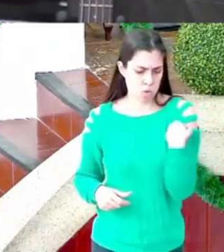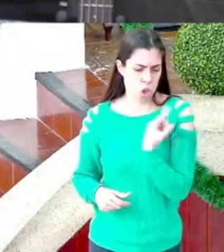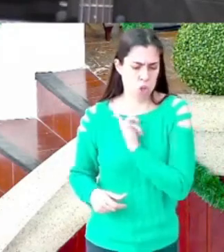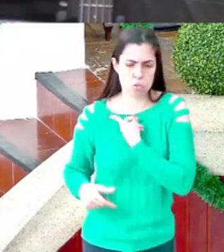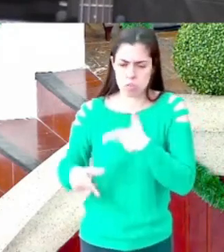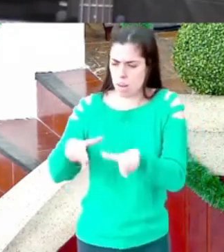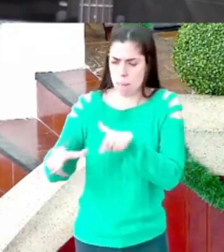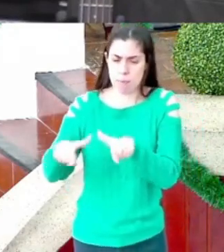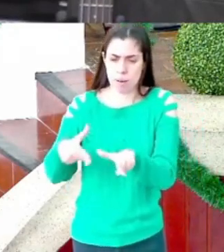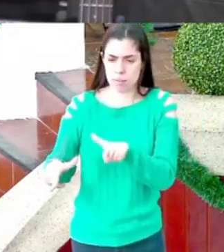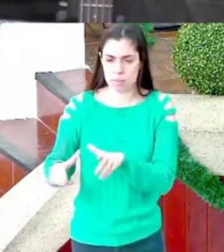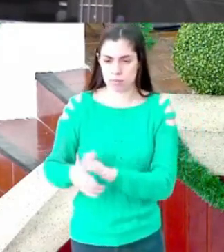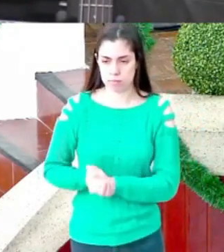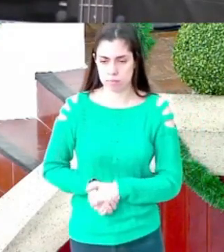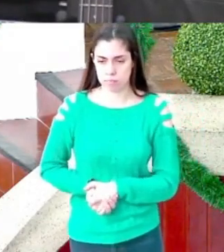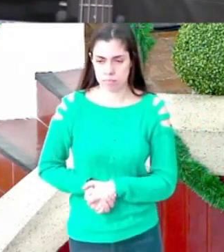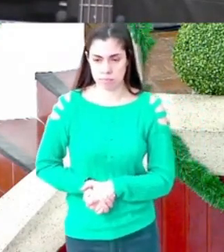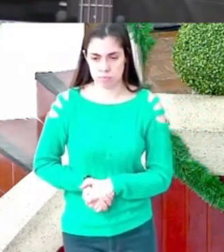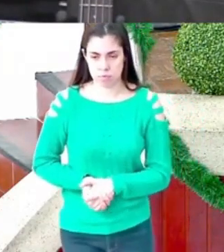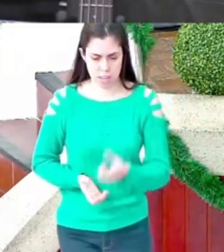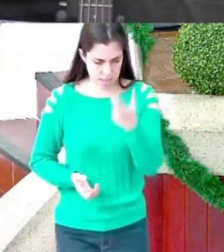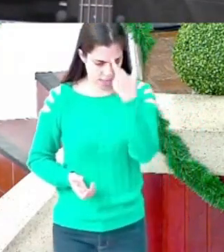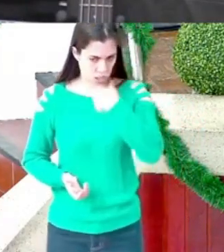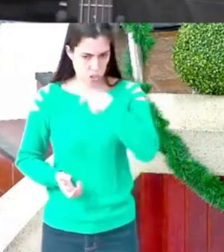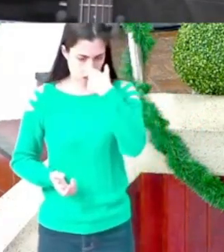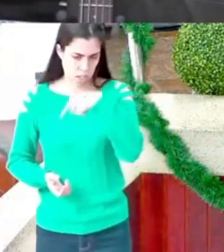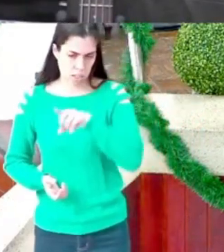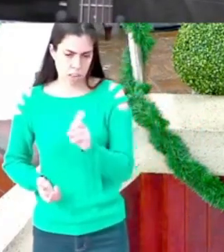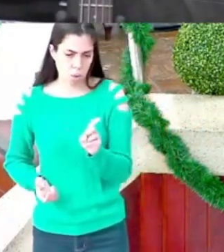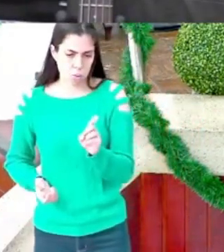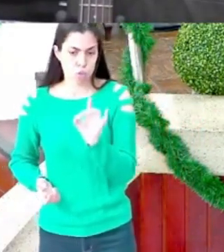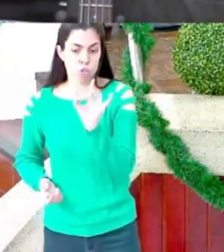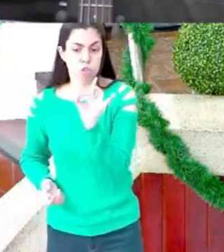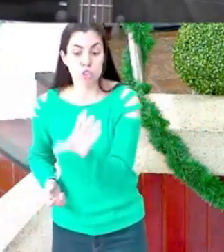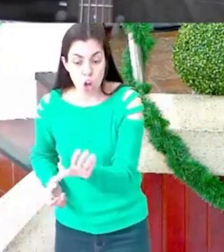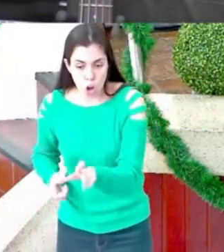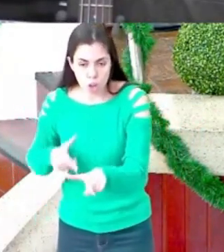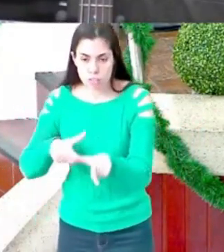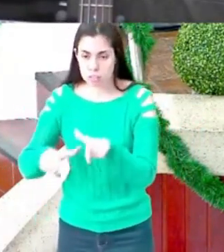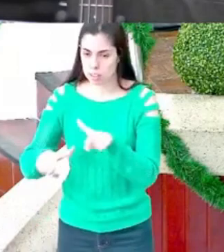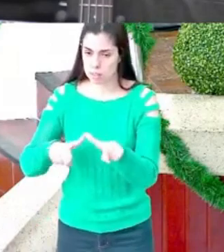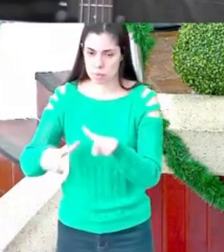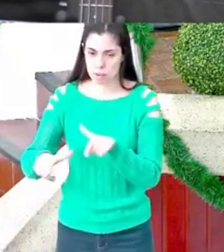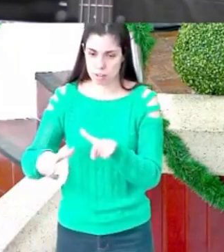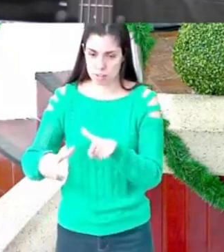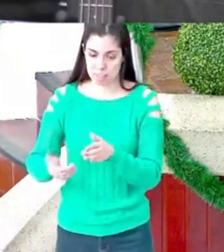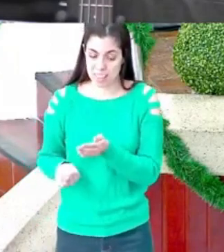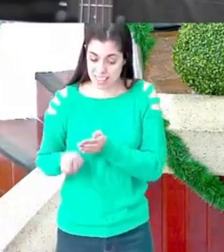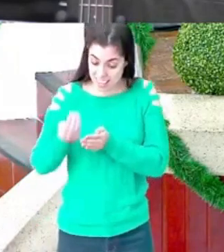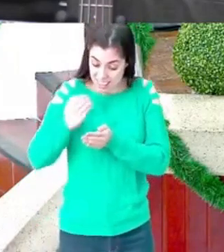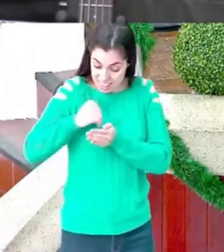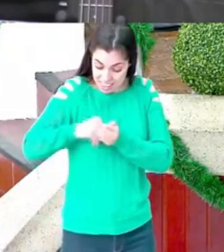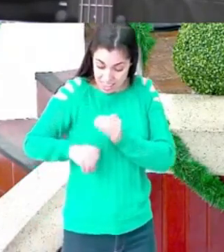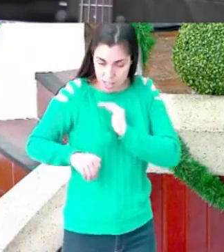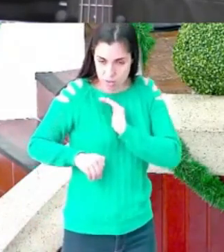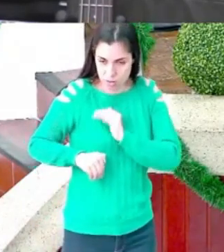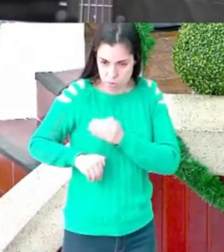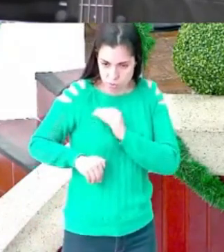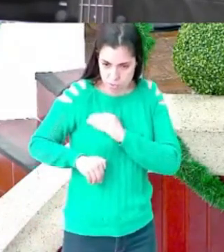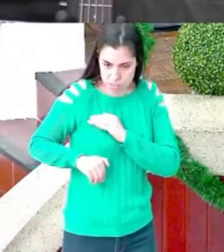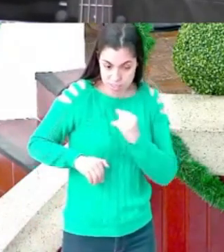Buscando o reconhecimento de homens, buscando sermos vistos por outros, reconhecidos,